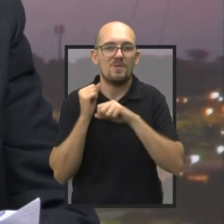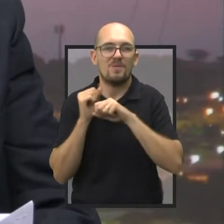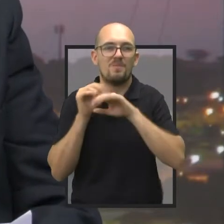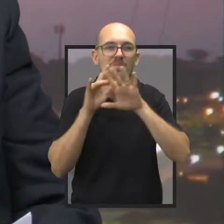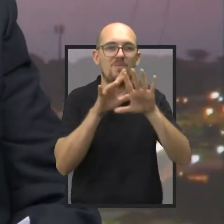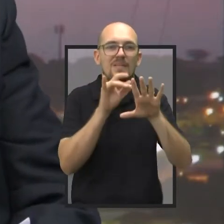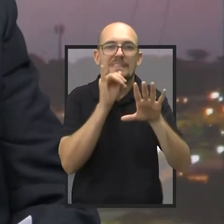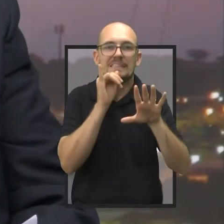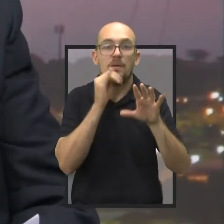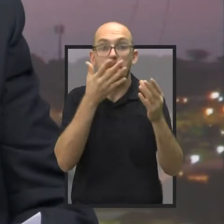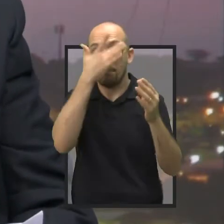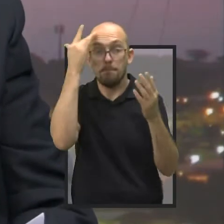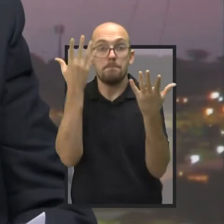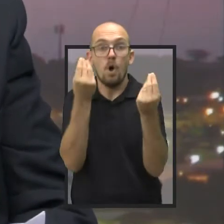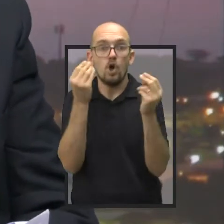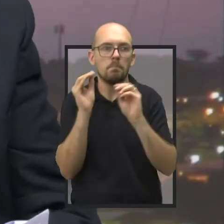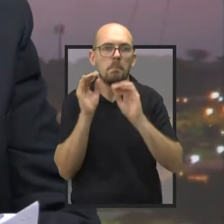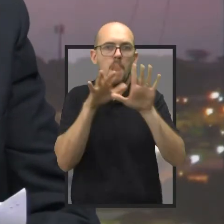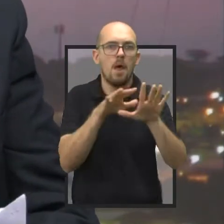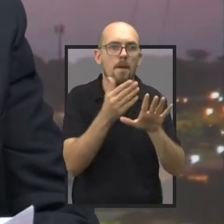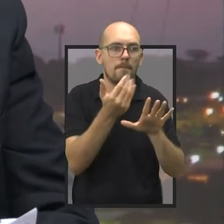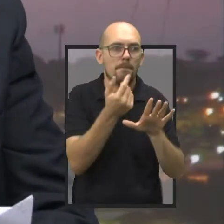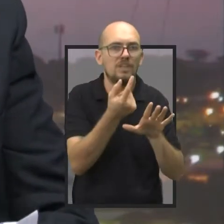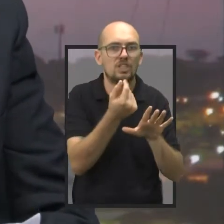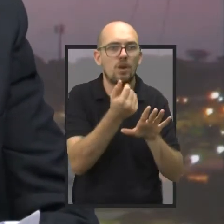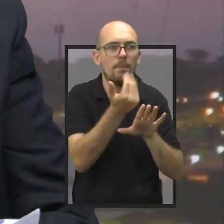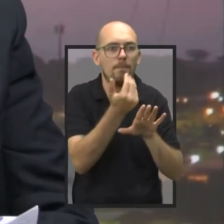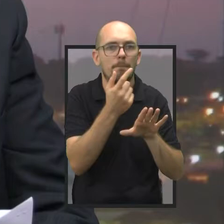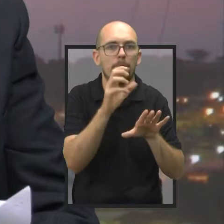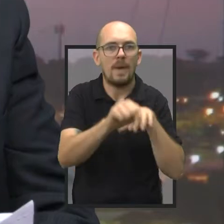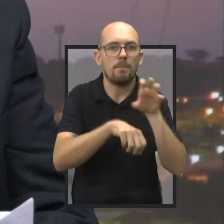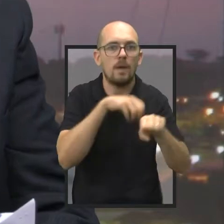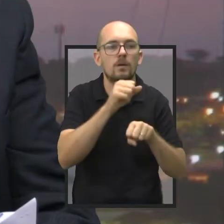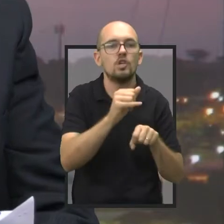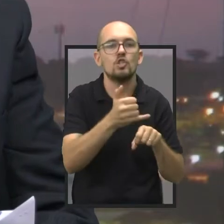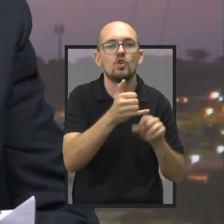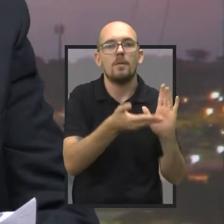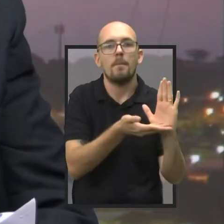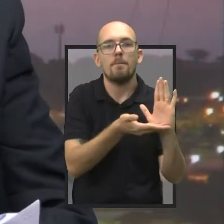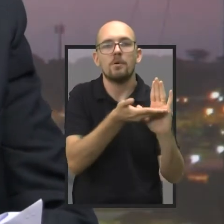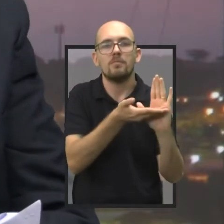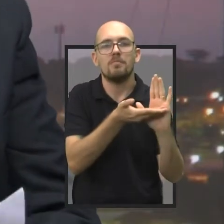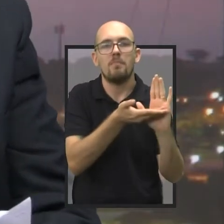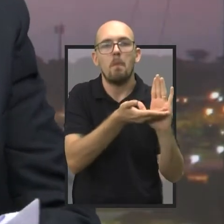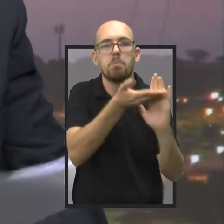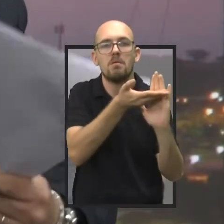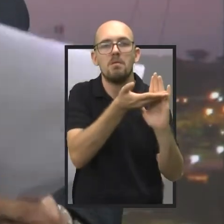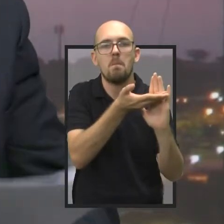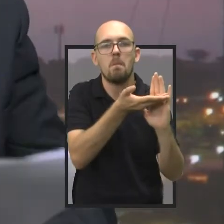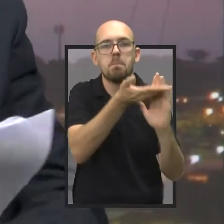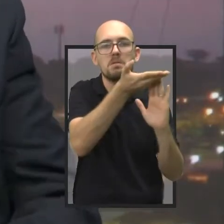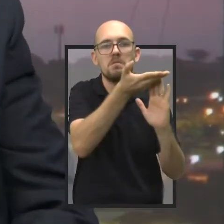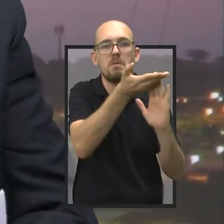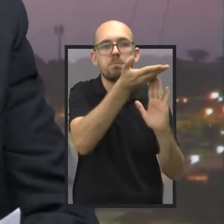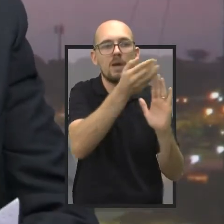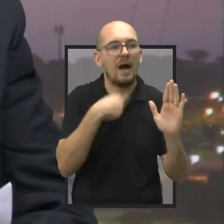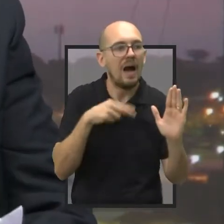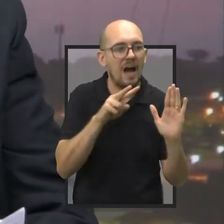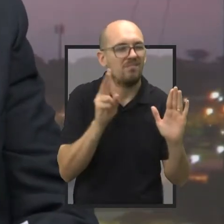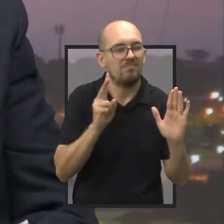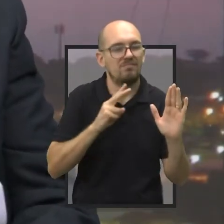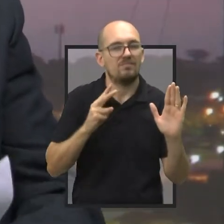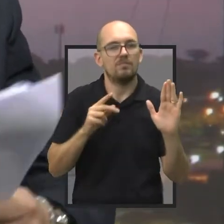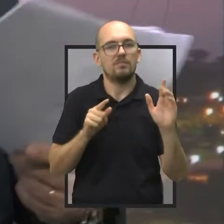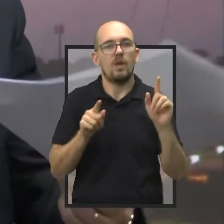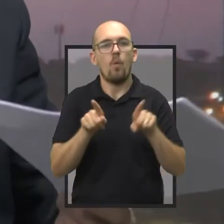que acontece? Acaba se elevando o valor dos juros para equilibrar o mercado e não estrangular o sistema